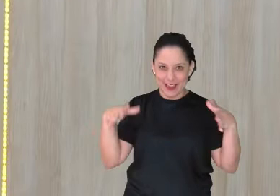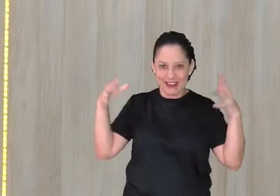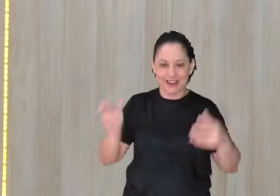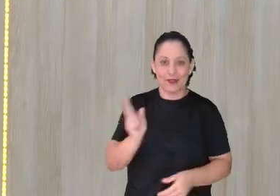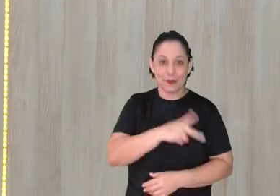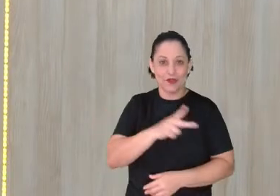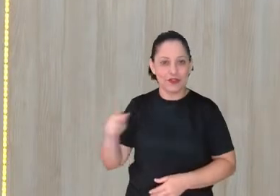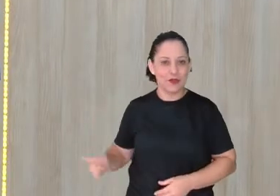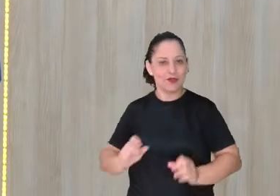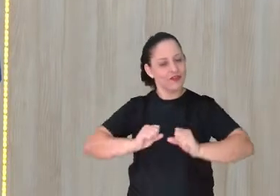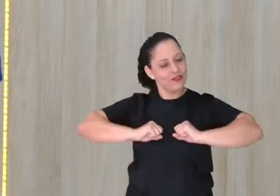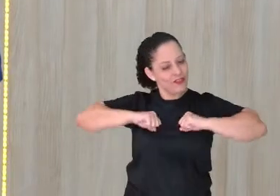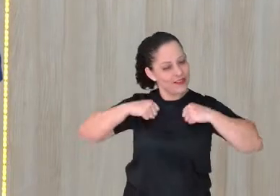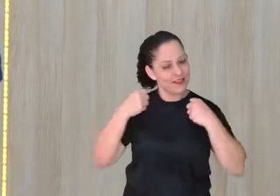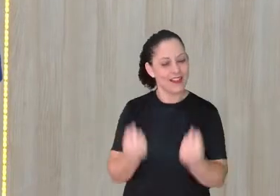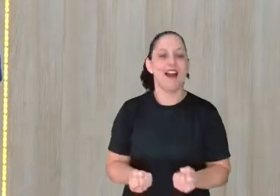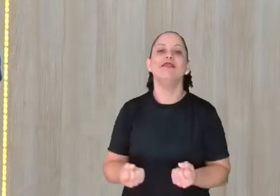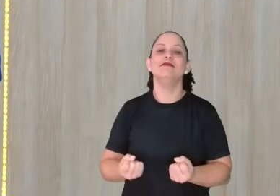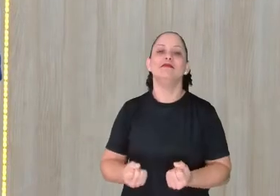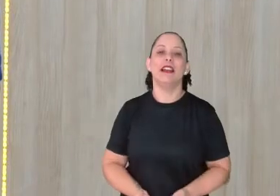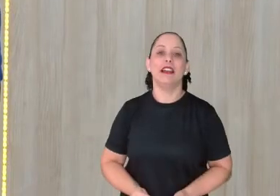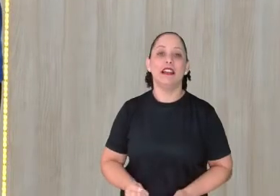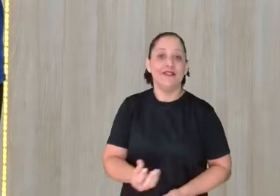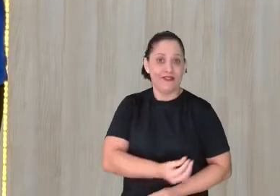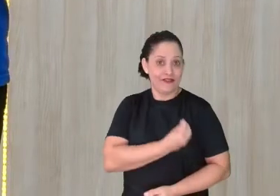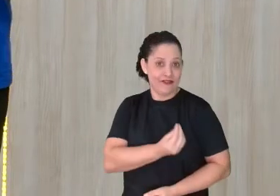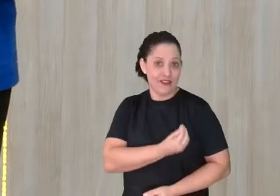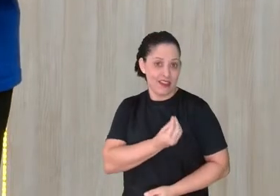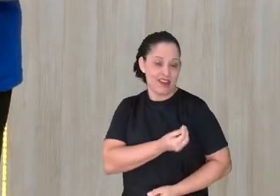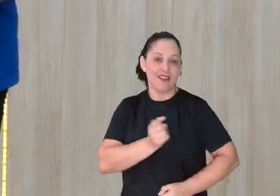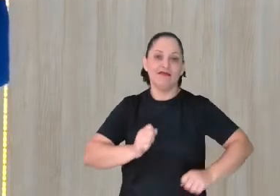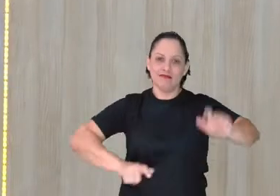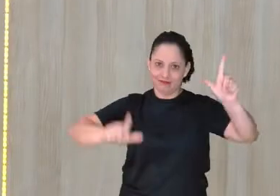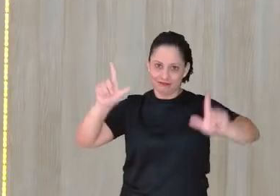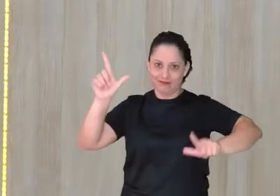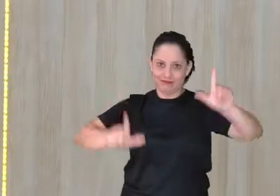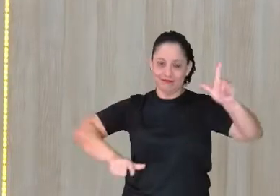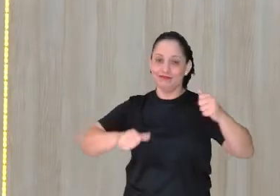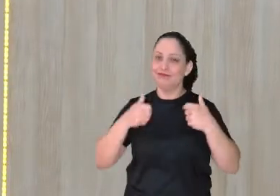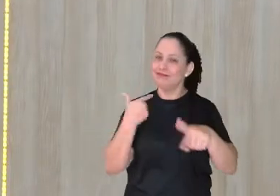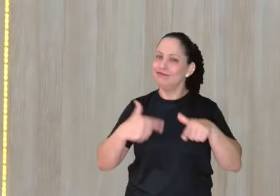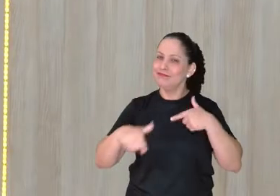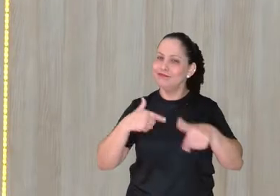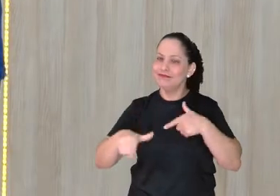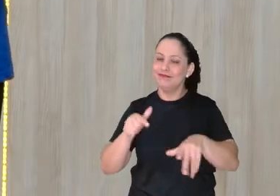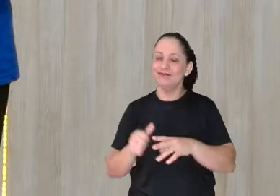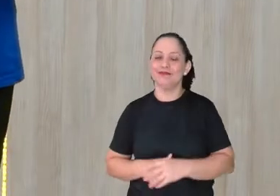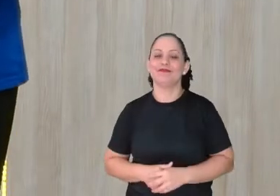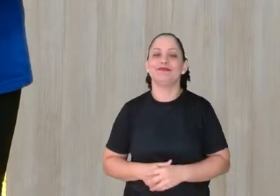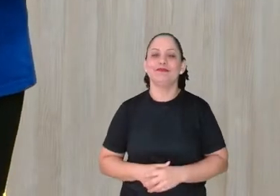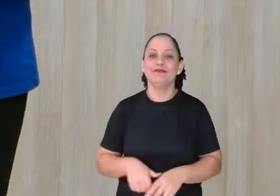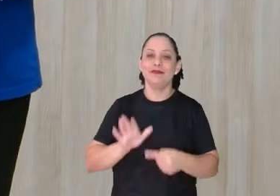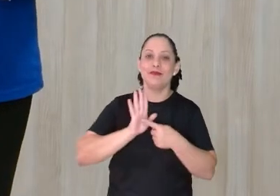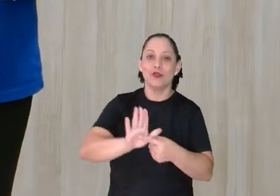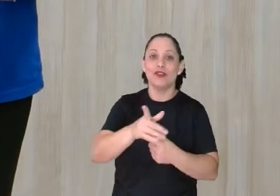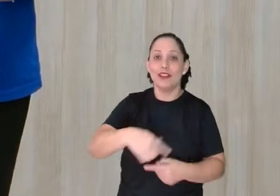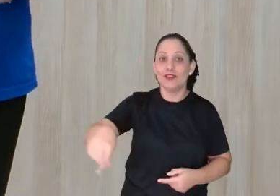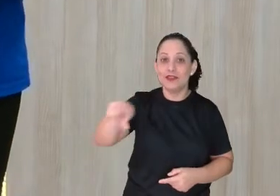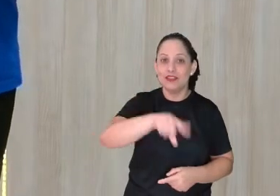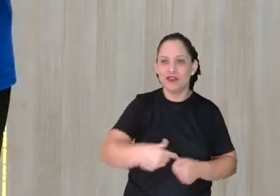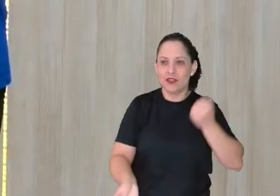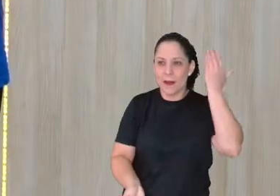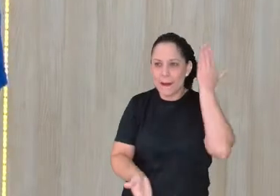e estamos aí dentro dessa magia que é a TV. Então, quis mostrar isso a vocês. E quem perdeu a aula